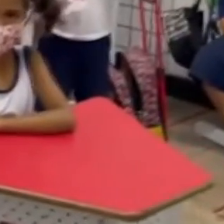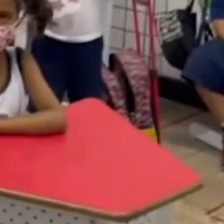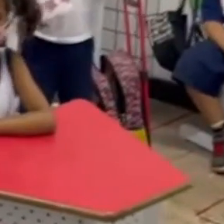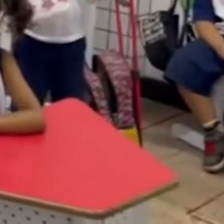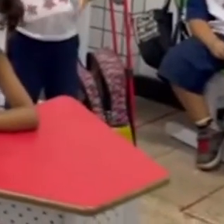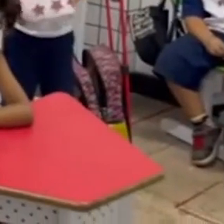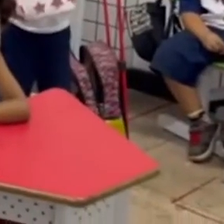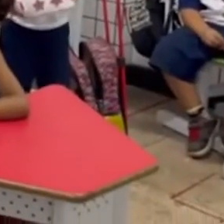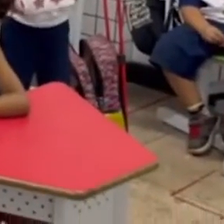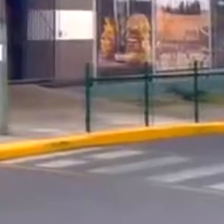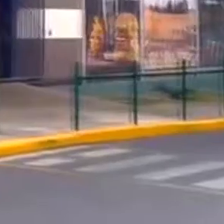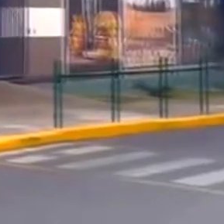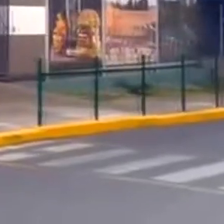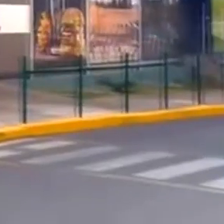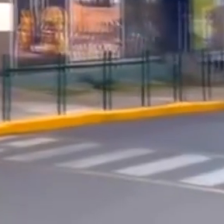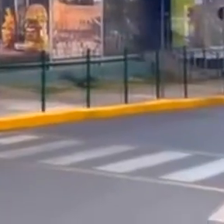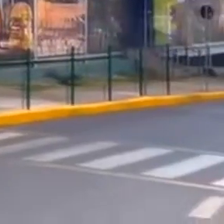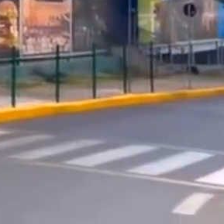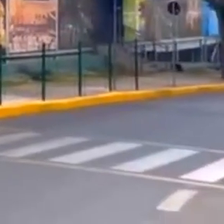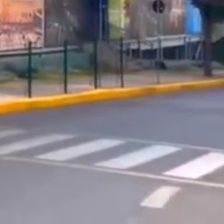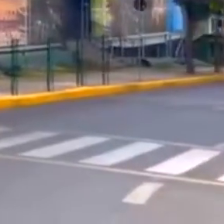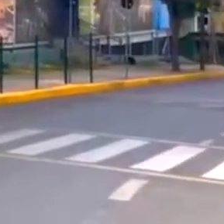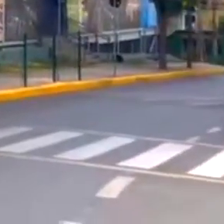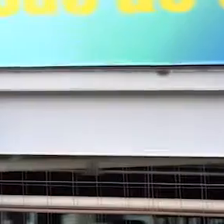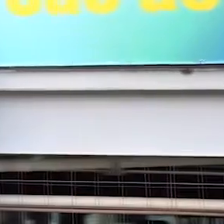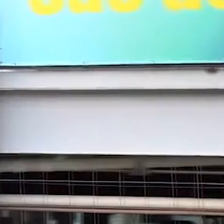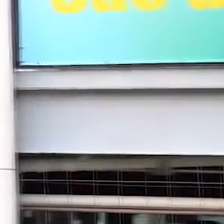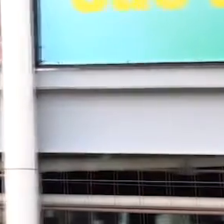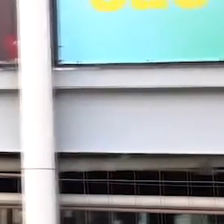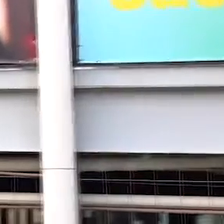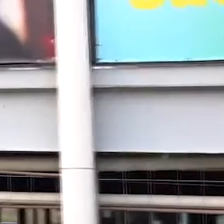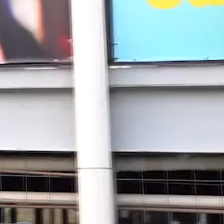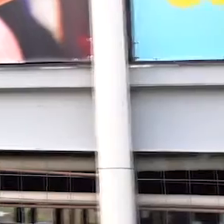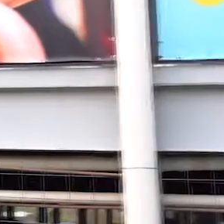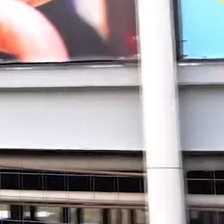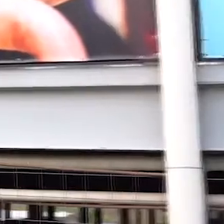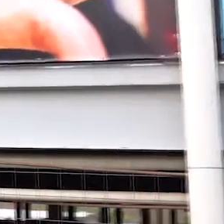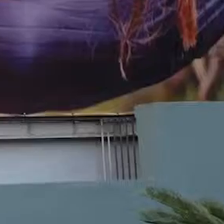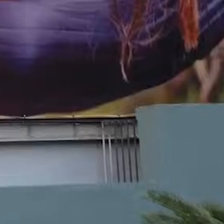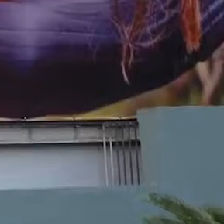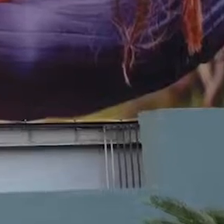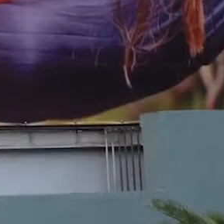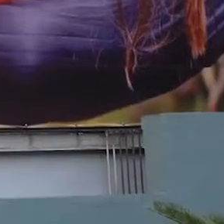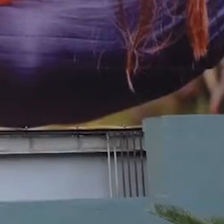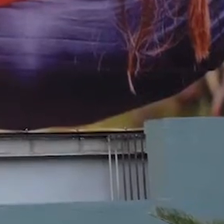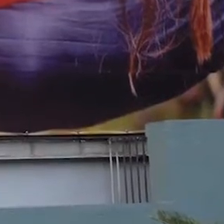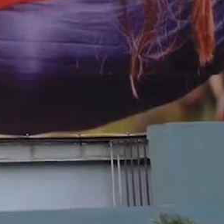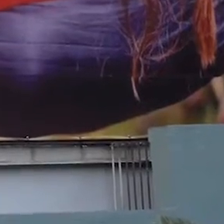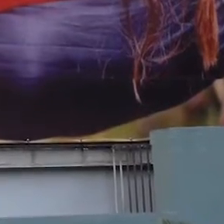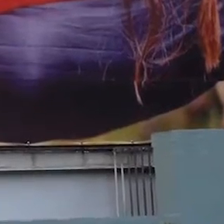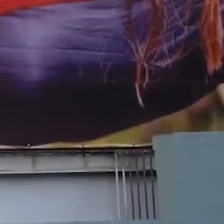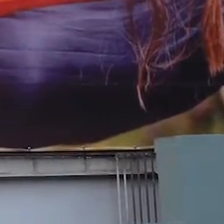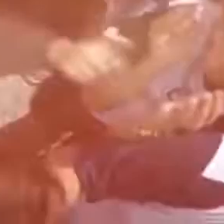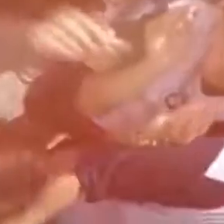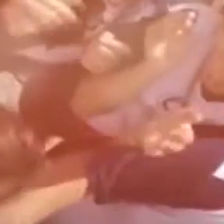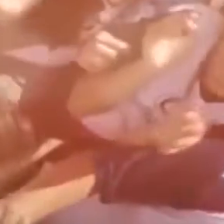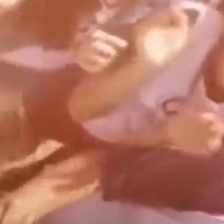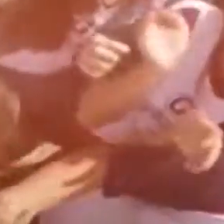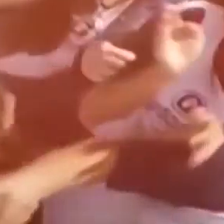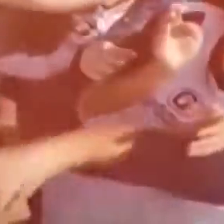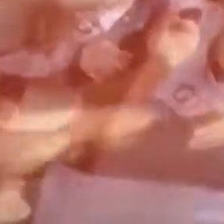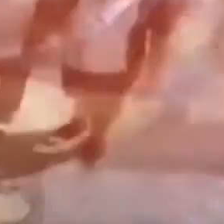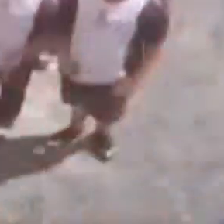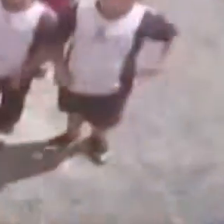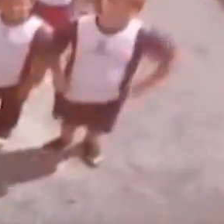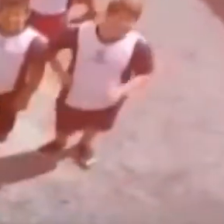preparando-o para uma vida de prosperidade, de vitória e de compromisso com Deus e com a família. A partir de 4 meses até o ensino médio, tem vaga para o